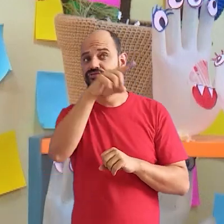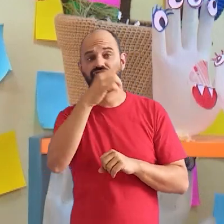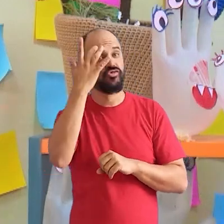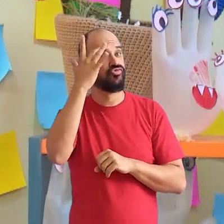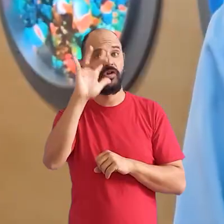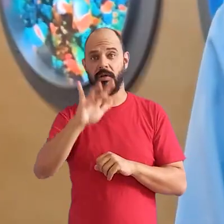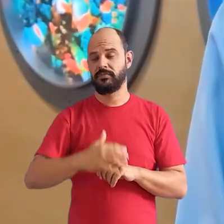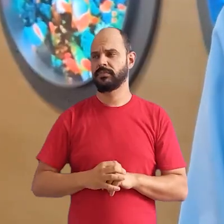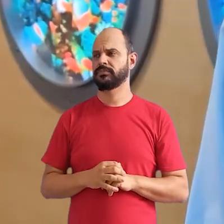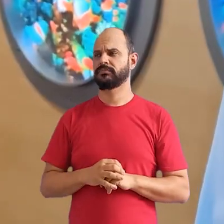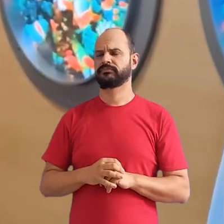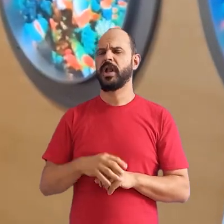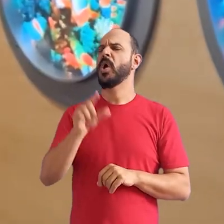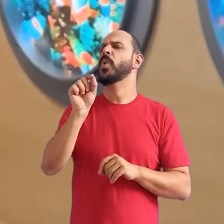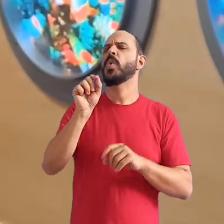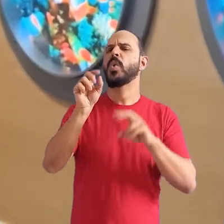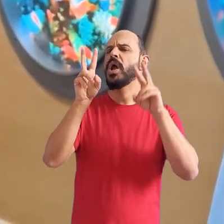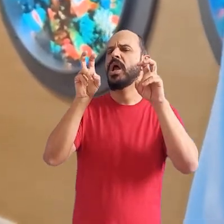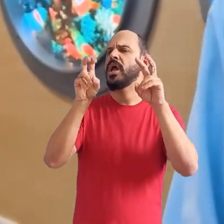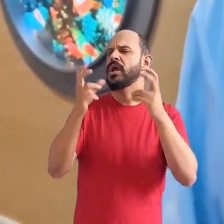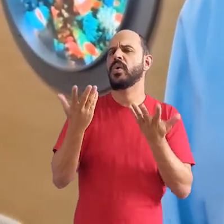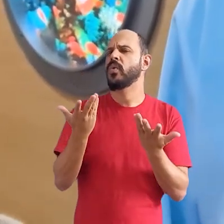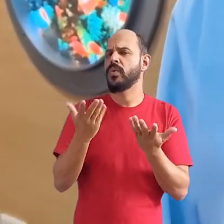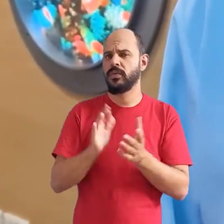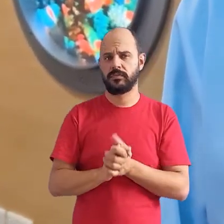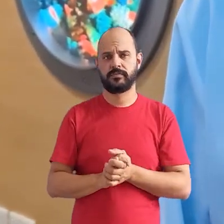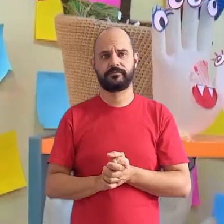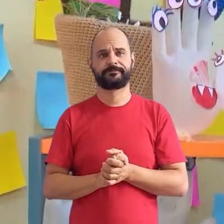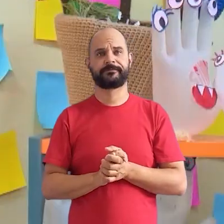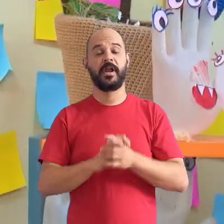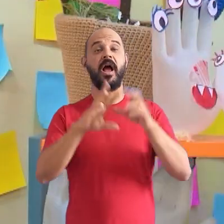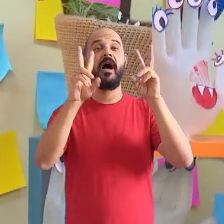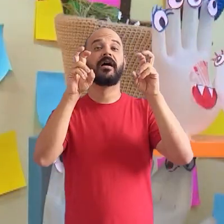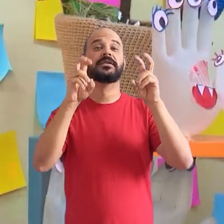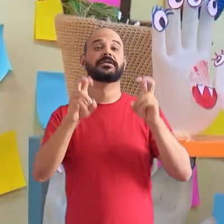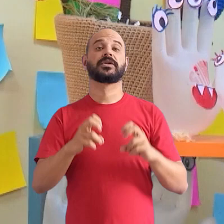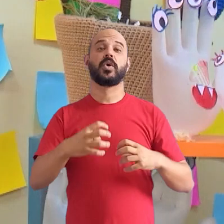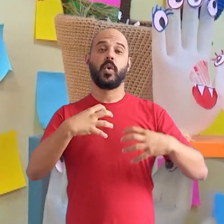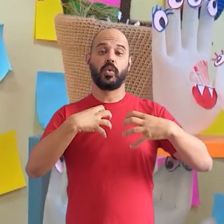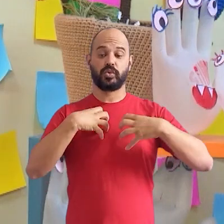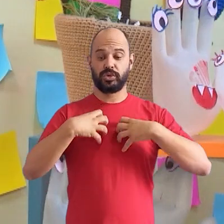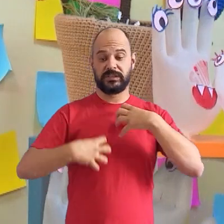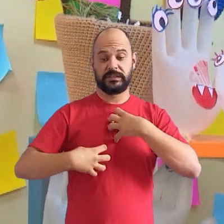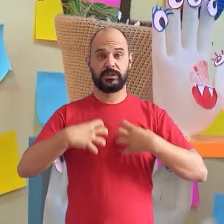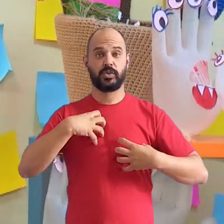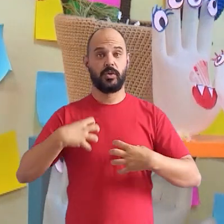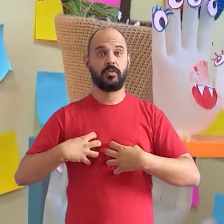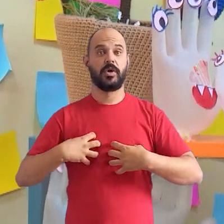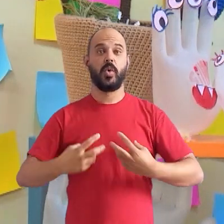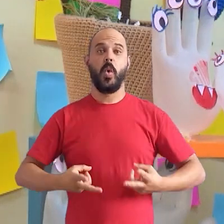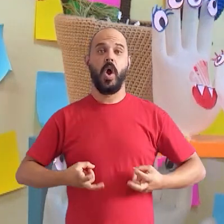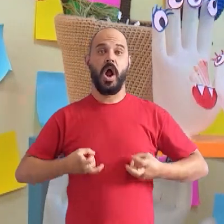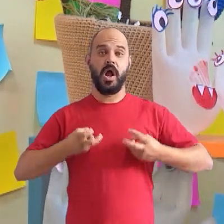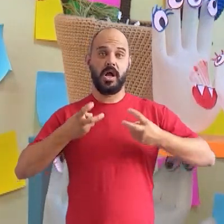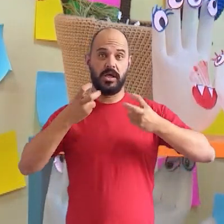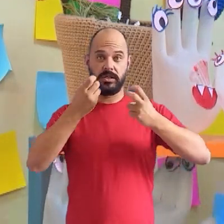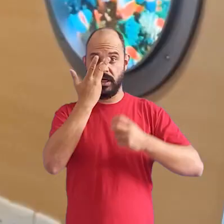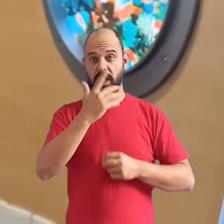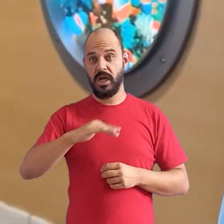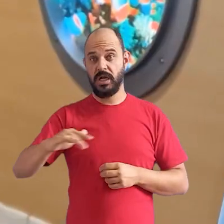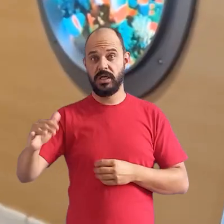é um mistério. Que assunto é esse que é mistério? Os sinais e sintomas do câncer